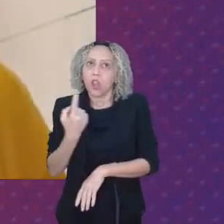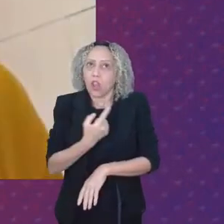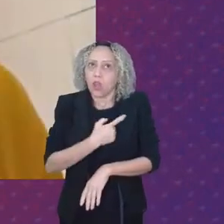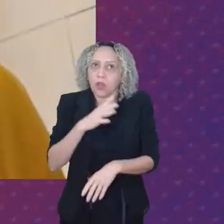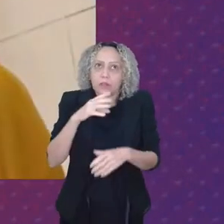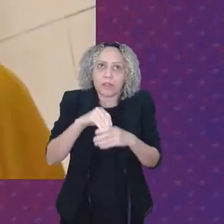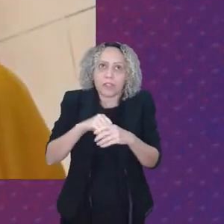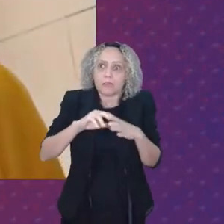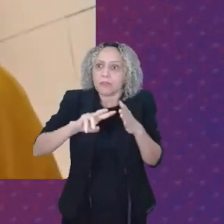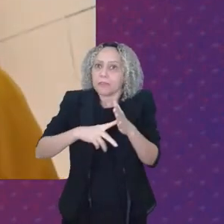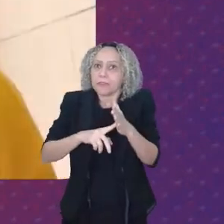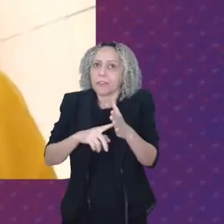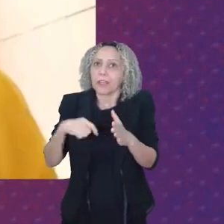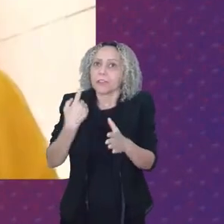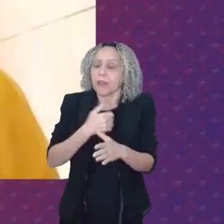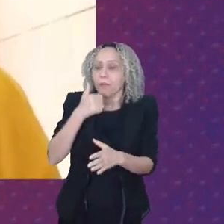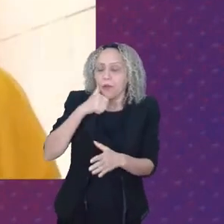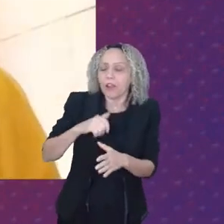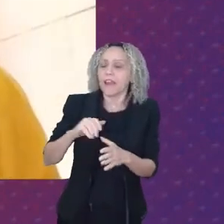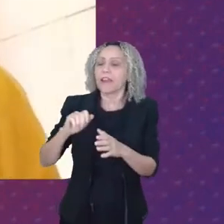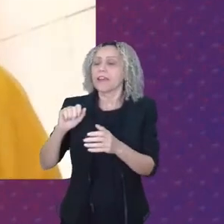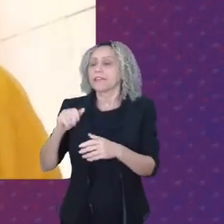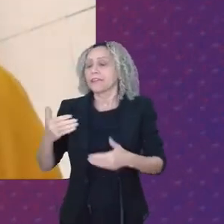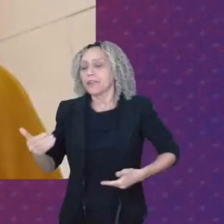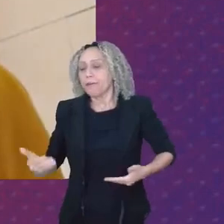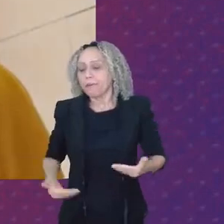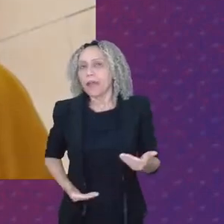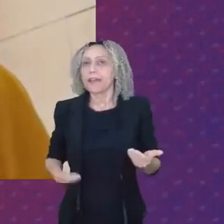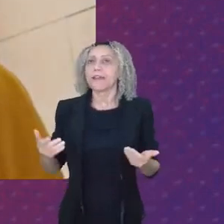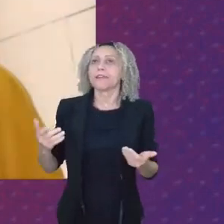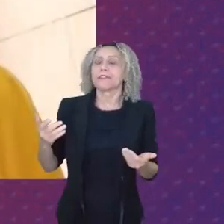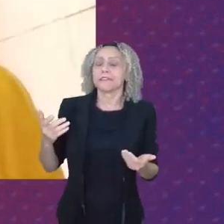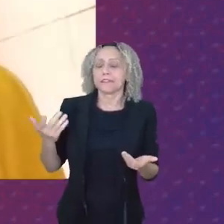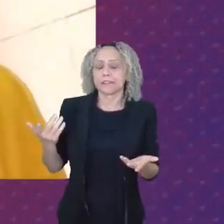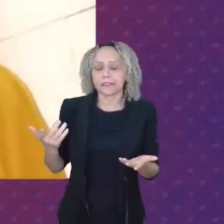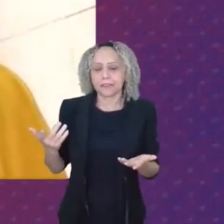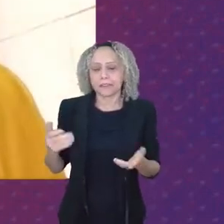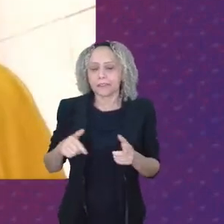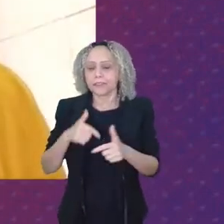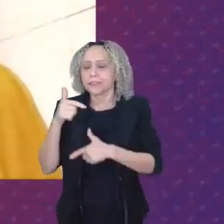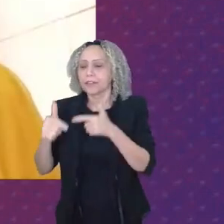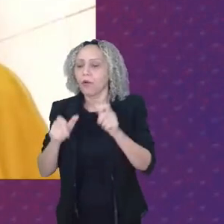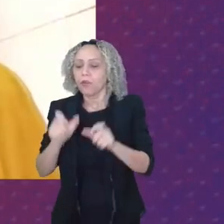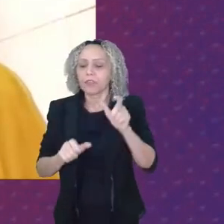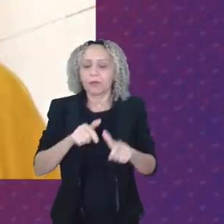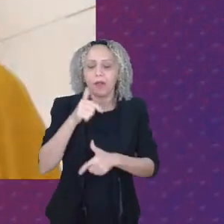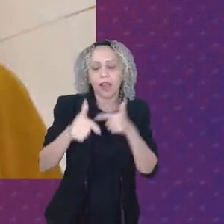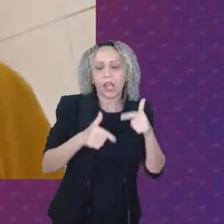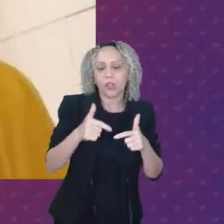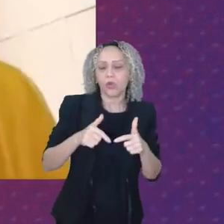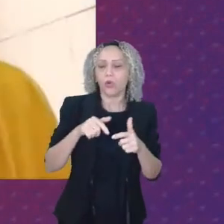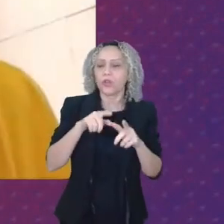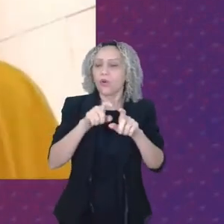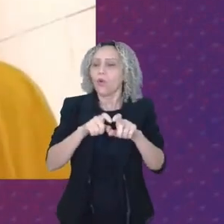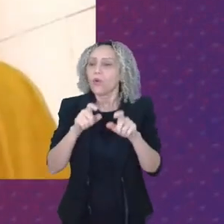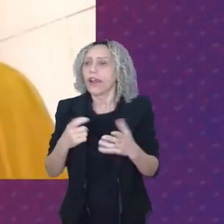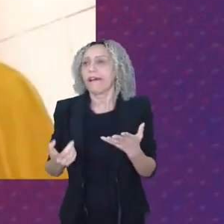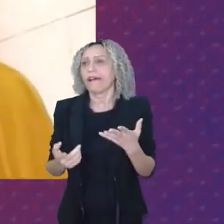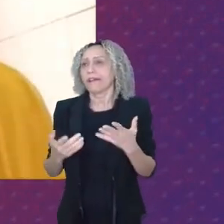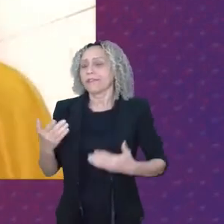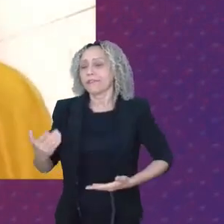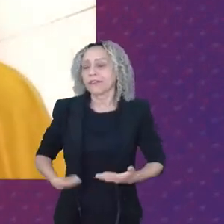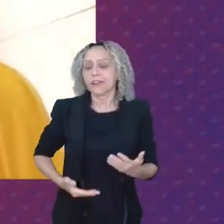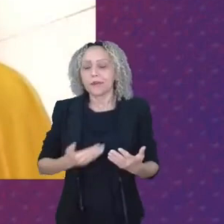domésticas, trabalhadores rurais, funcionários públicos, só puderam se organizar em sindicatos depois da Constituição